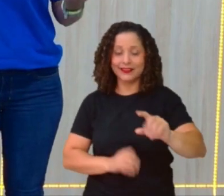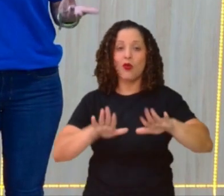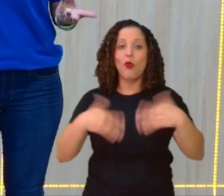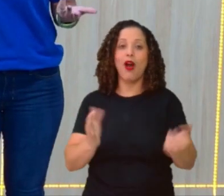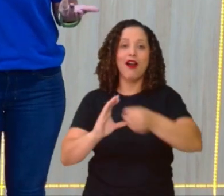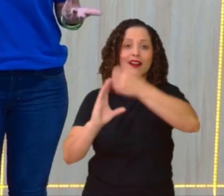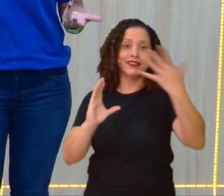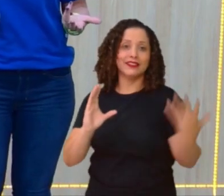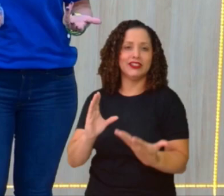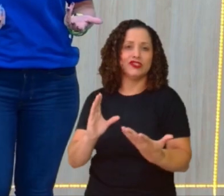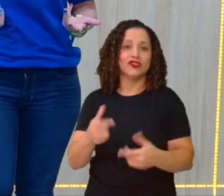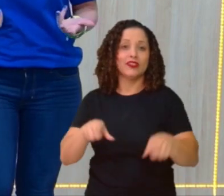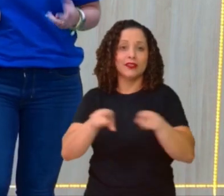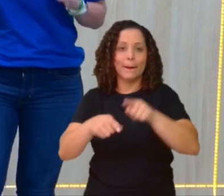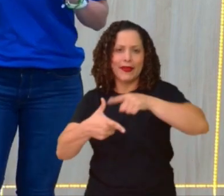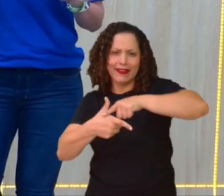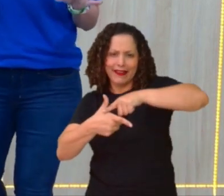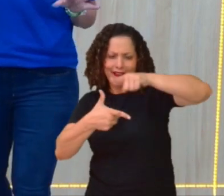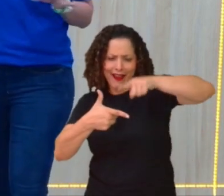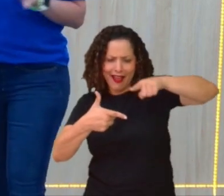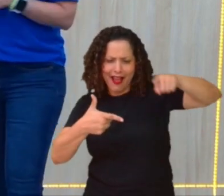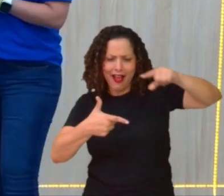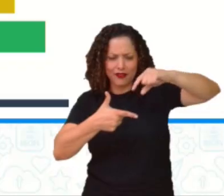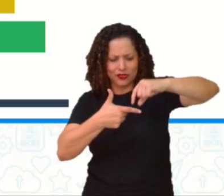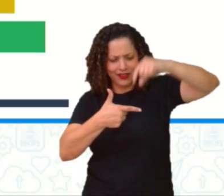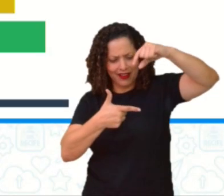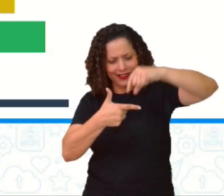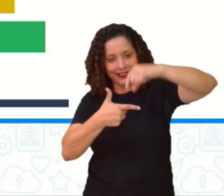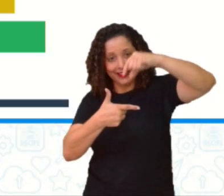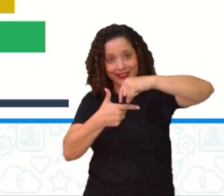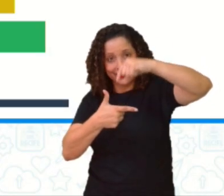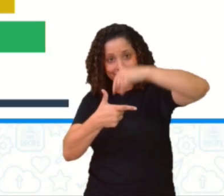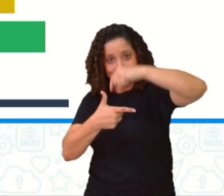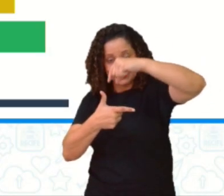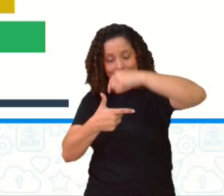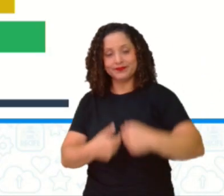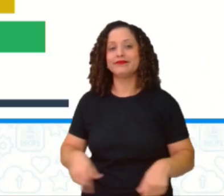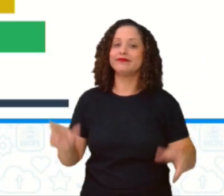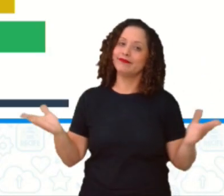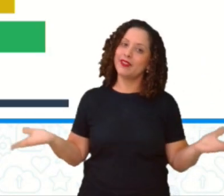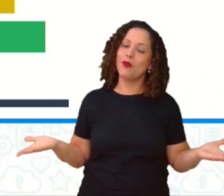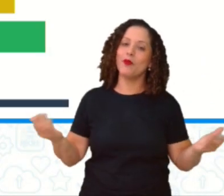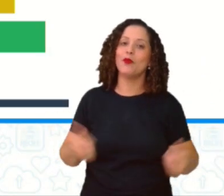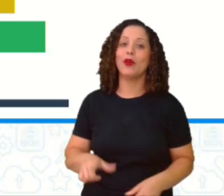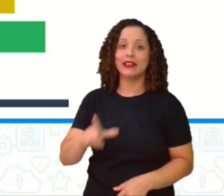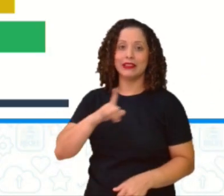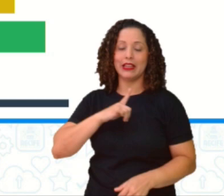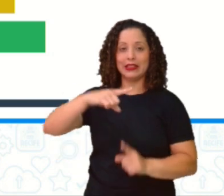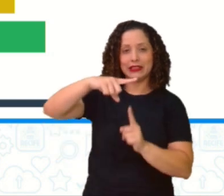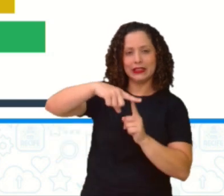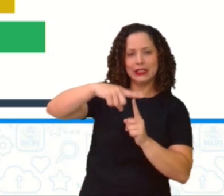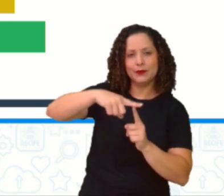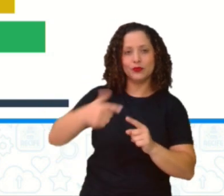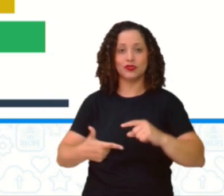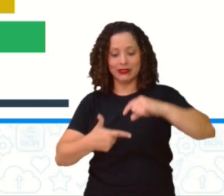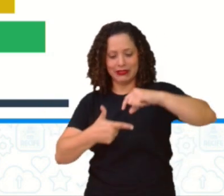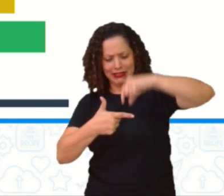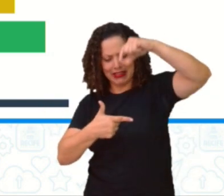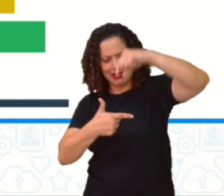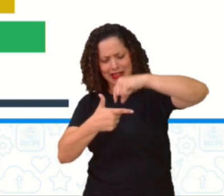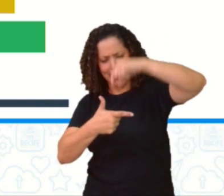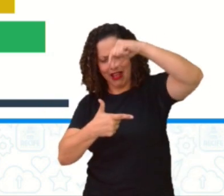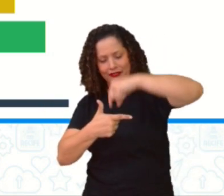as características de um gráfico? Então, o gráfico de barra ele é usado, né, para comparar